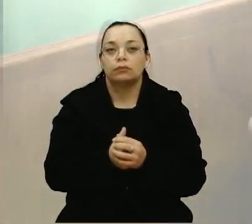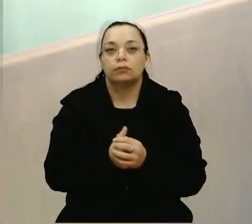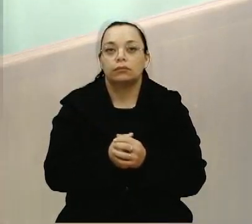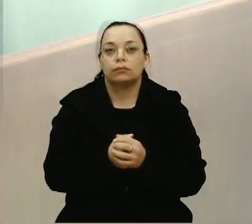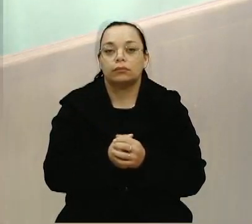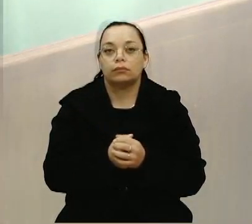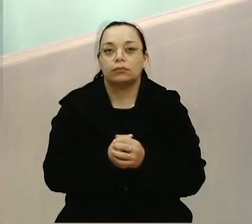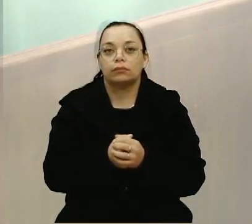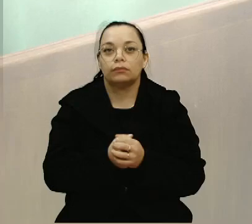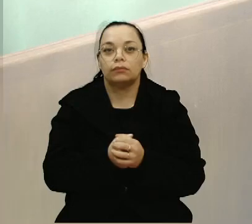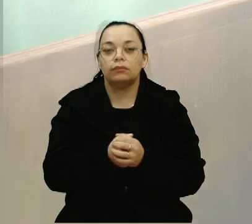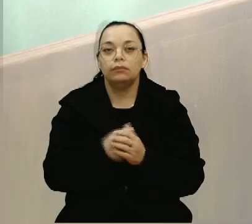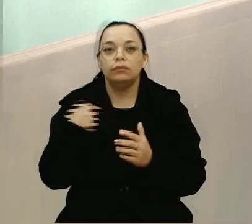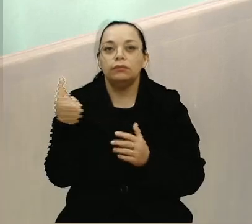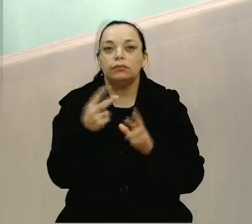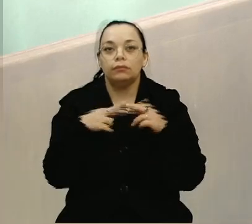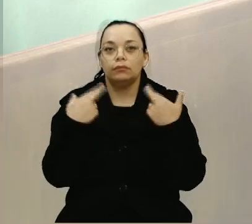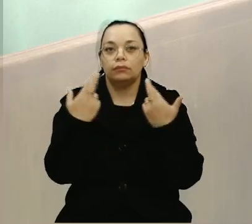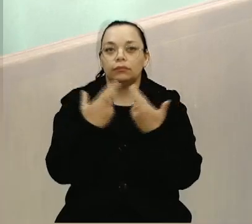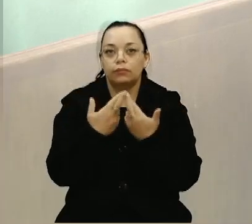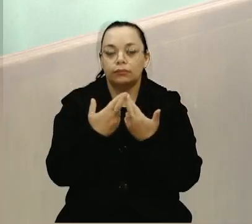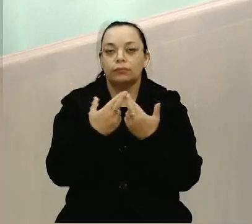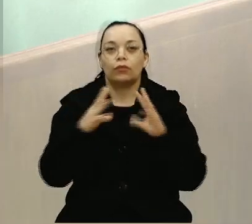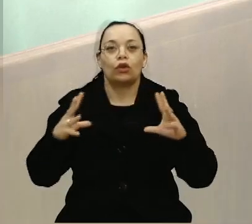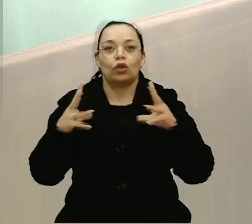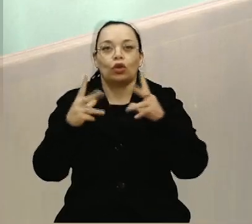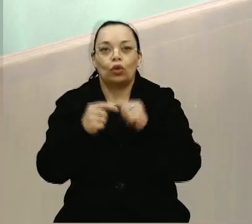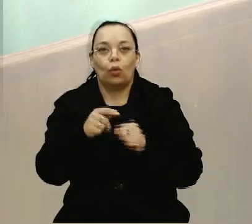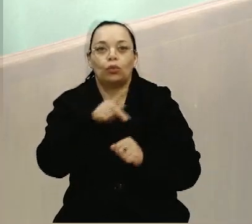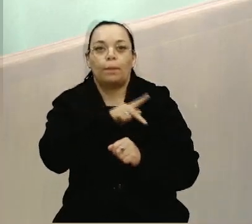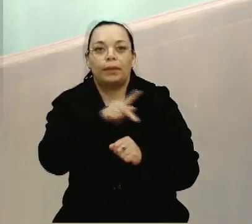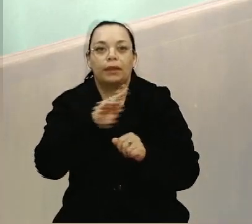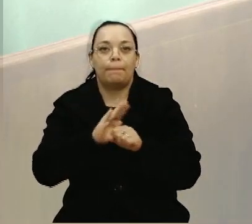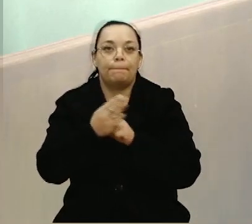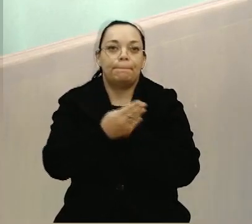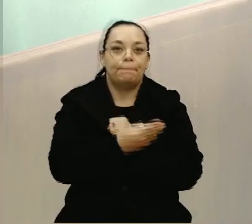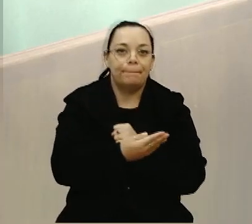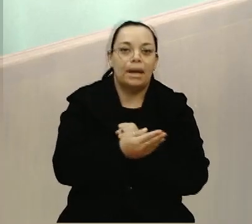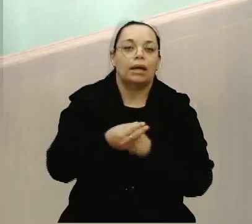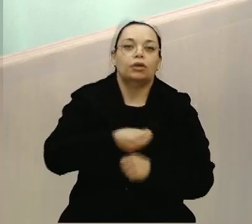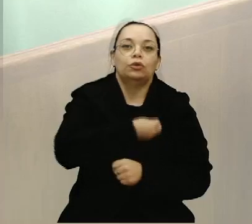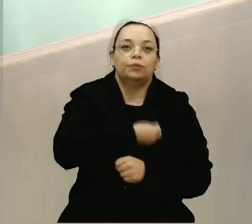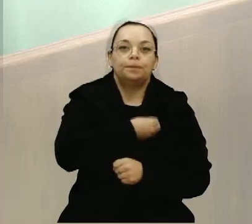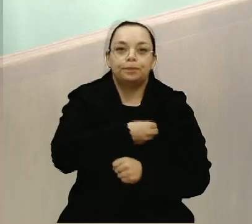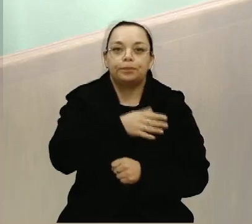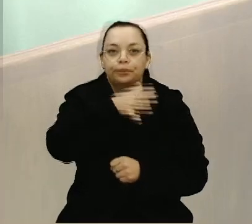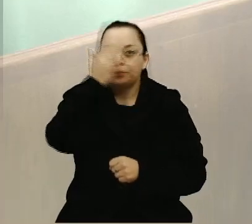Nós fizemos uma reunião na Zona Norte com 12 presidentes de bairro, com a presença do prefeito